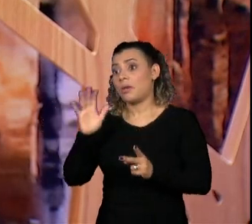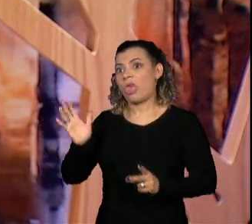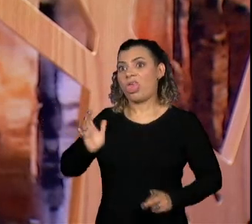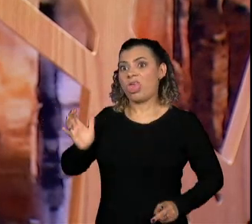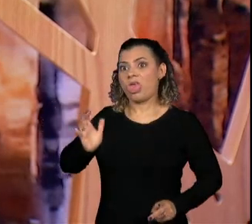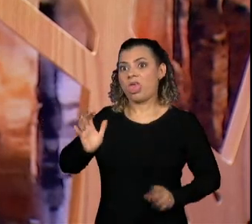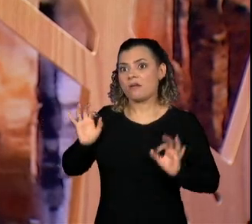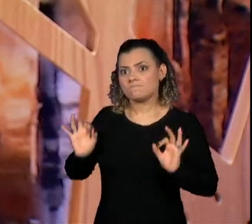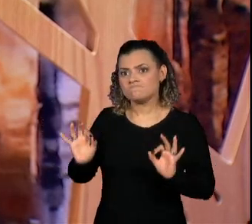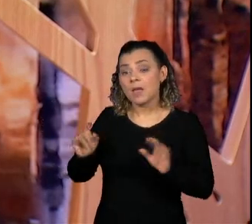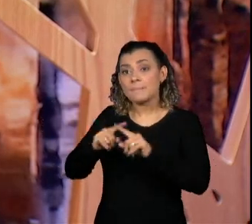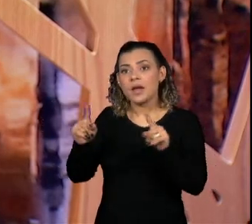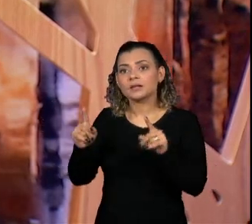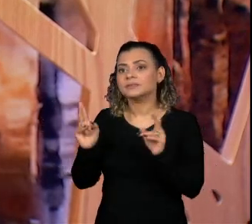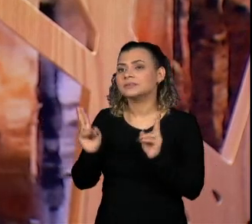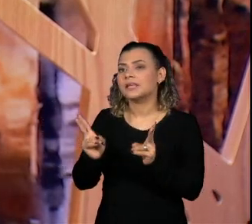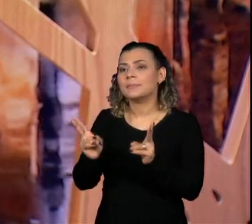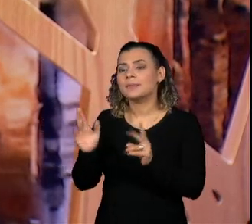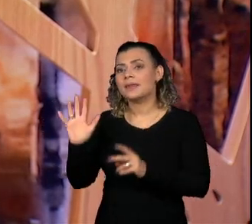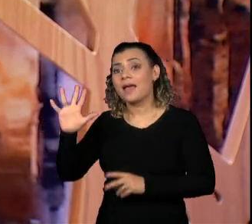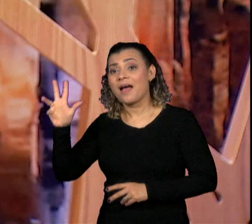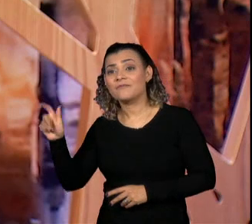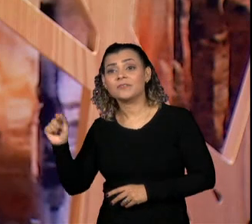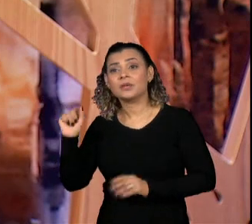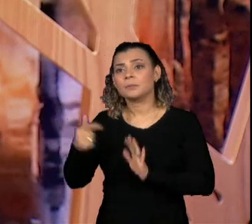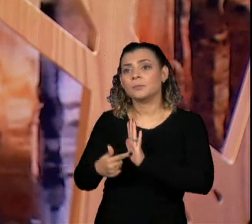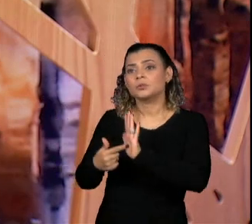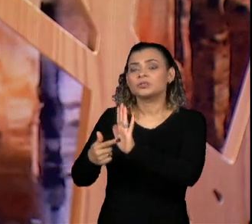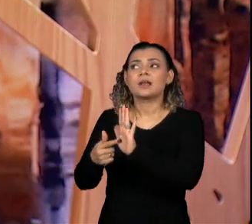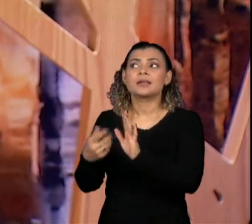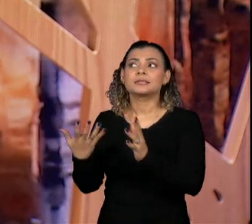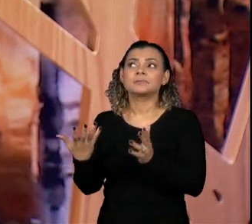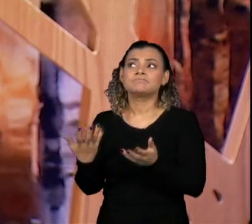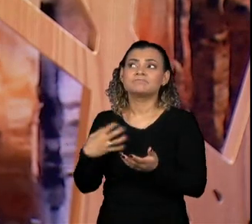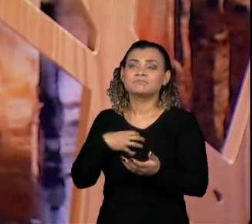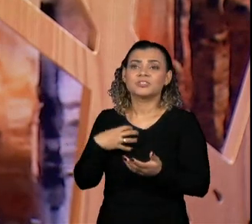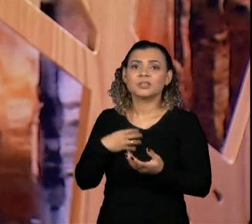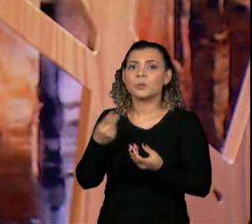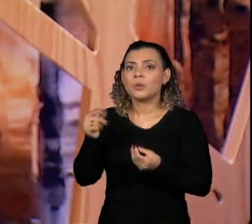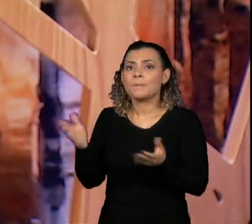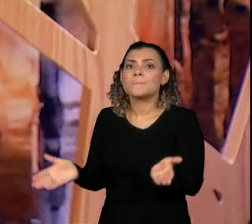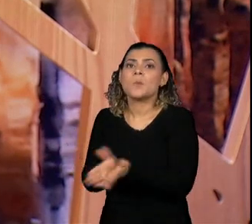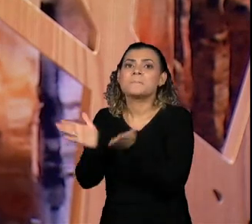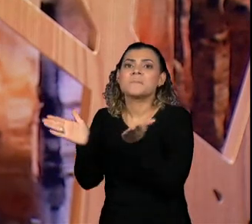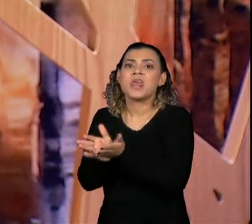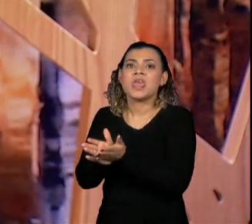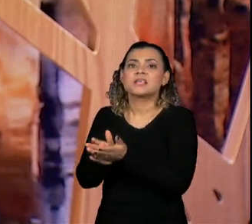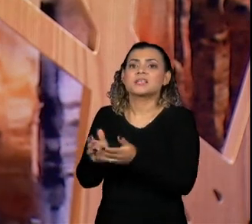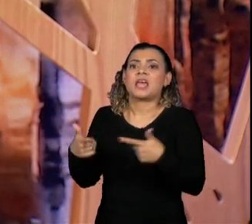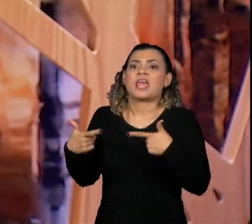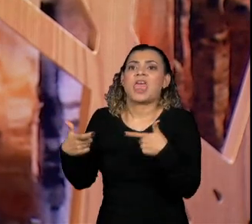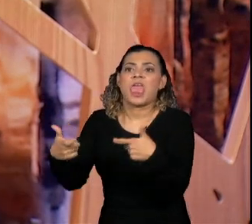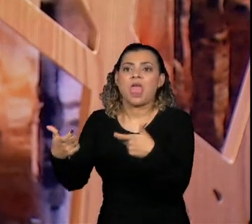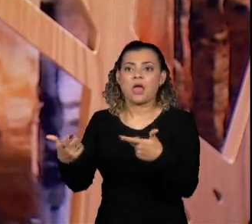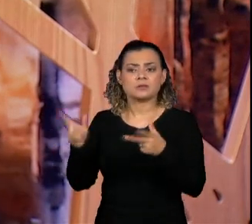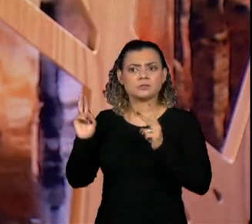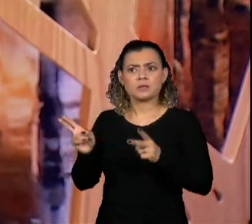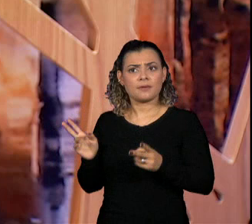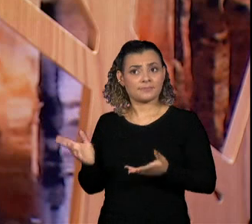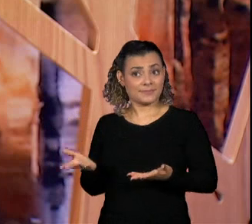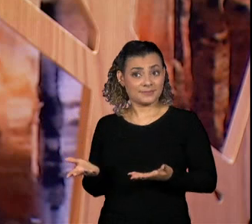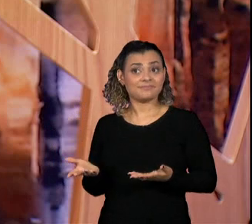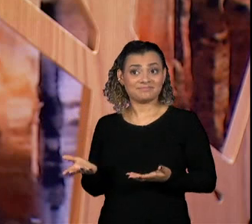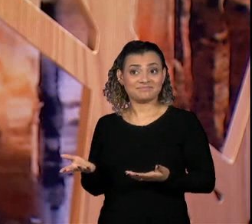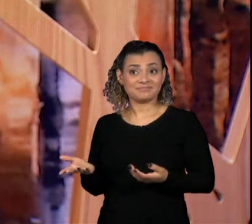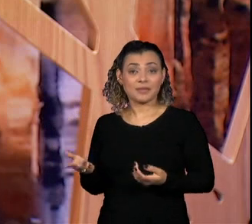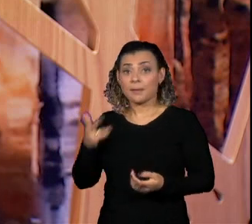rica, sempre foi contada, sempre foi trazida como um lugar de miséria, pobreza e guerra. Então, eu não